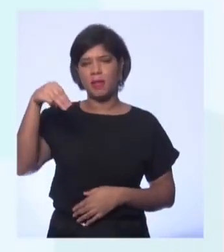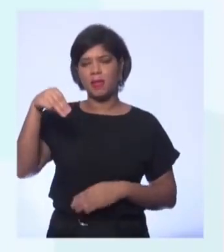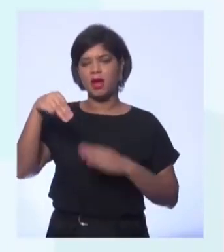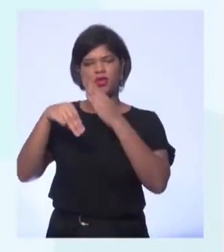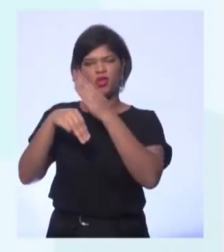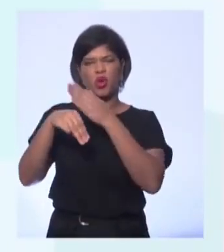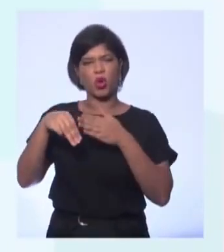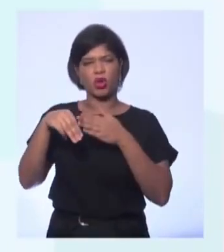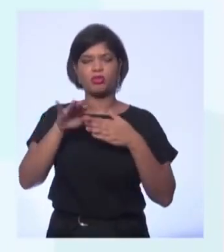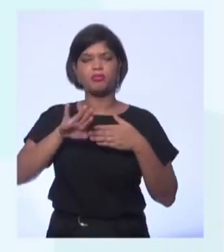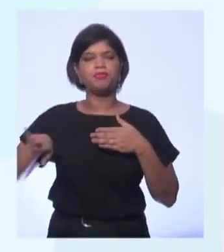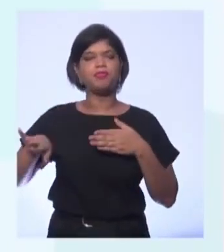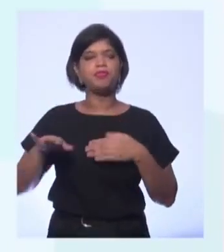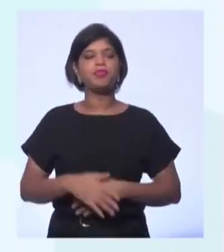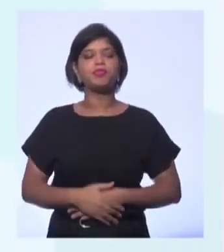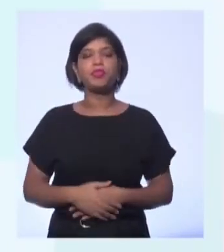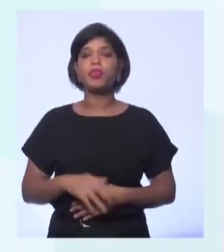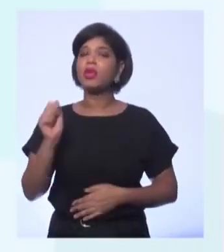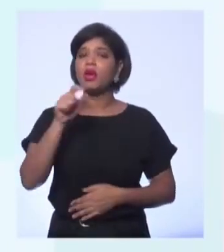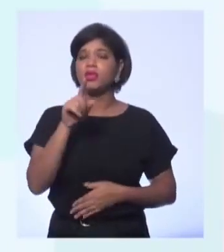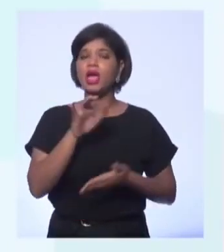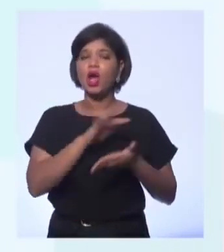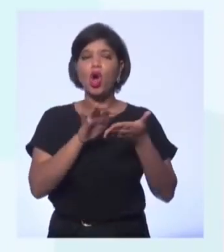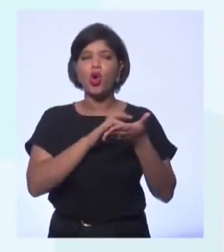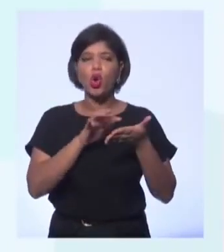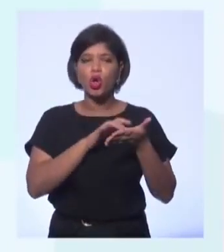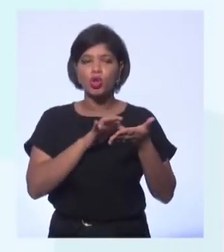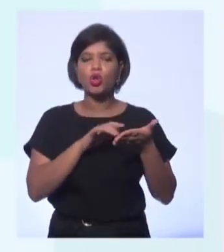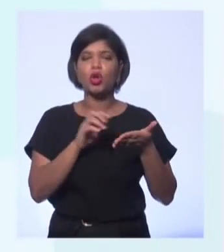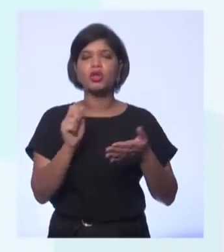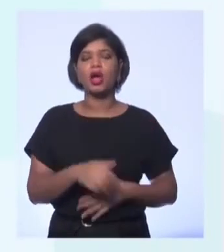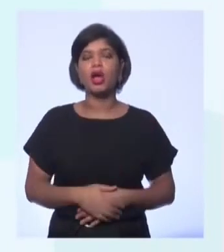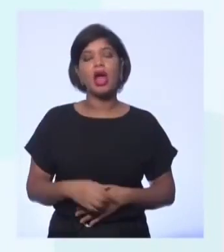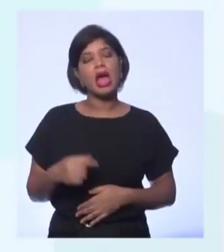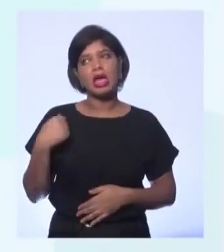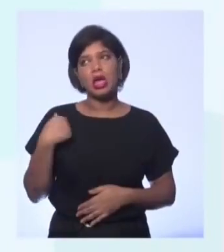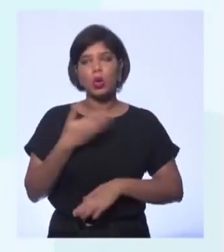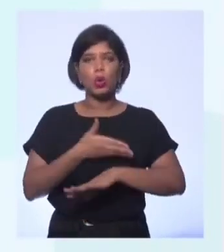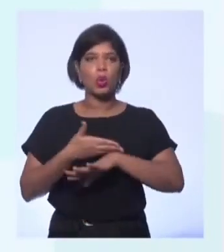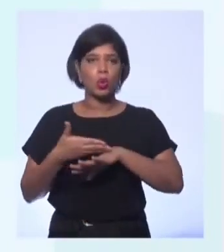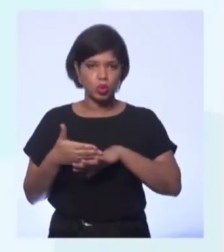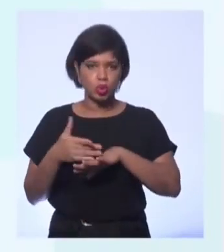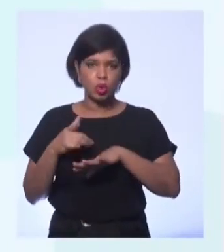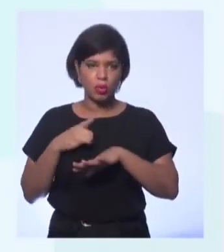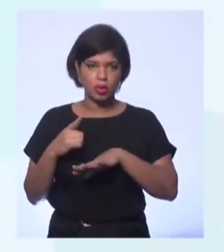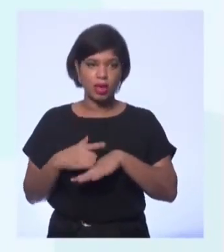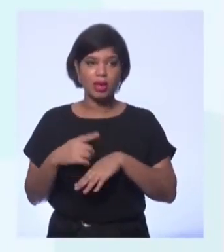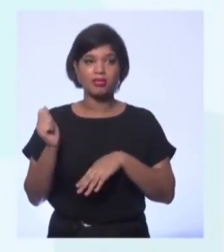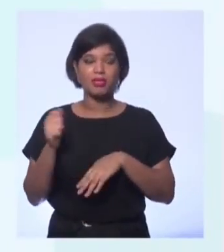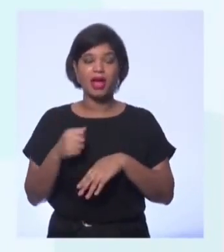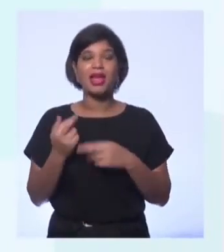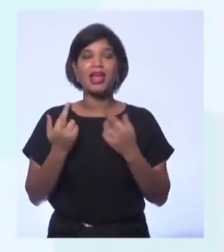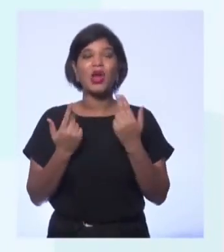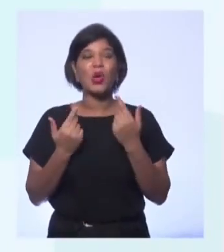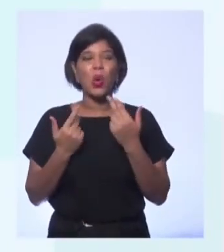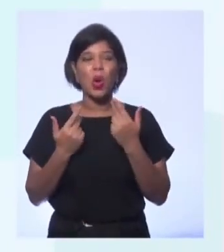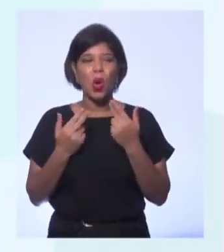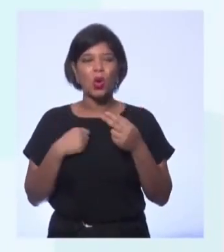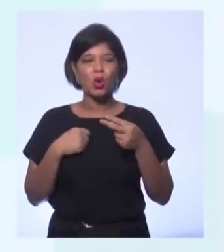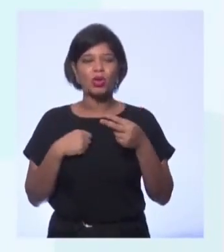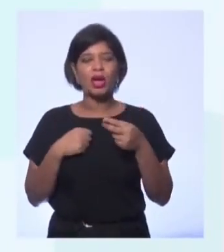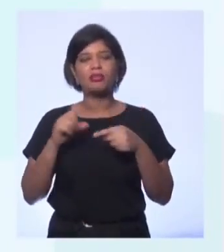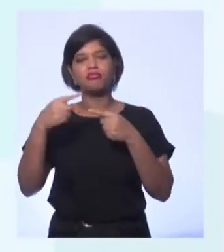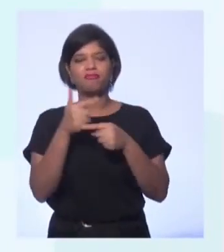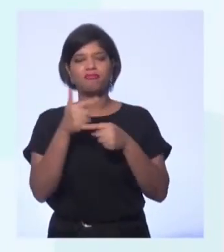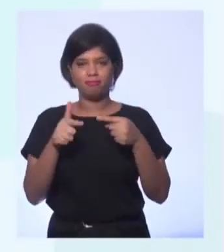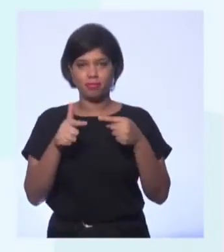milímetro. Claro, aqui você pode pegar uma calculadora, pode calcular direto. Eu, normalmente, gosto de igualar as casas antes de dividir. Então,